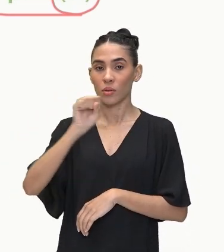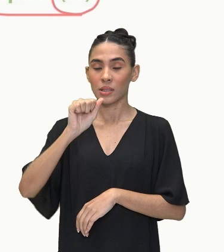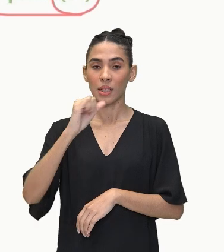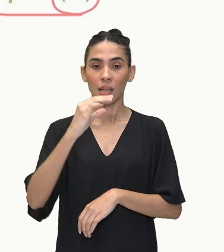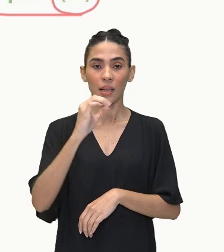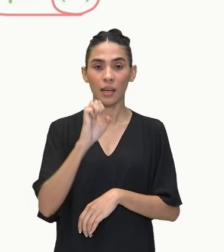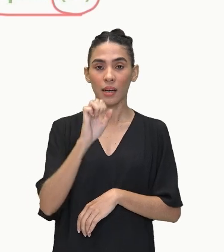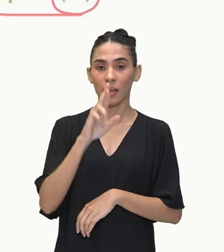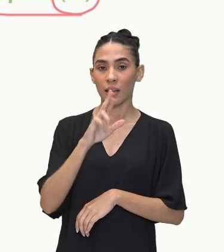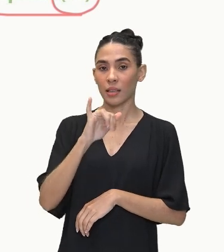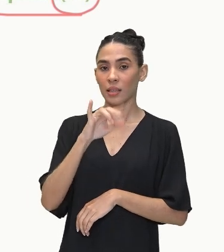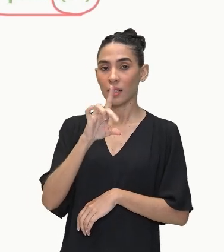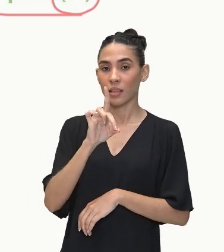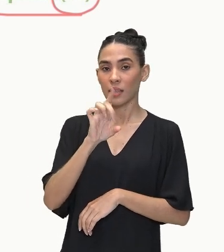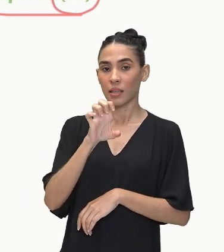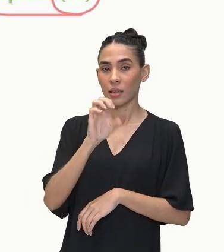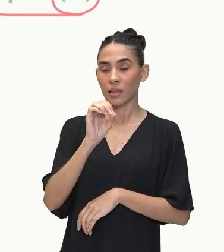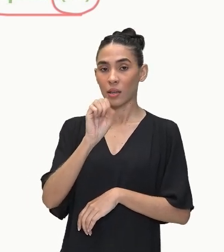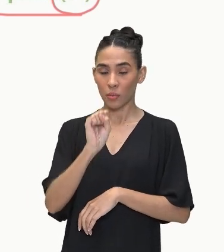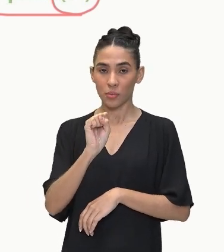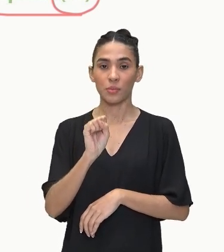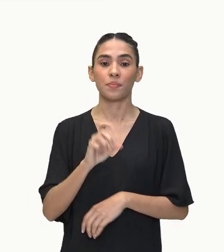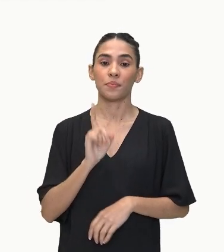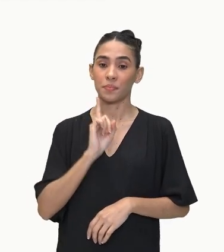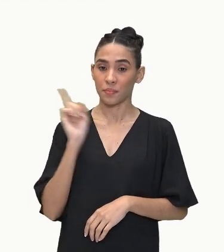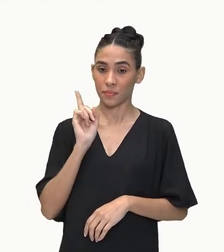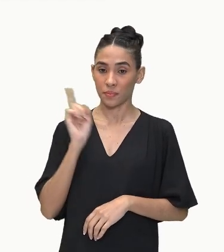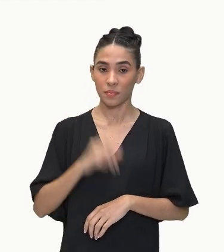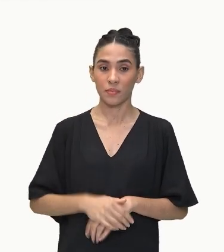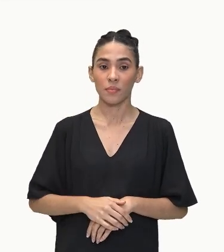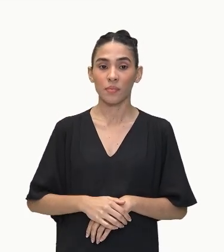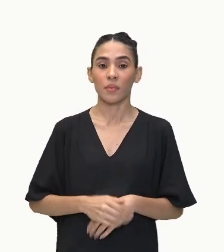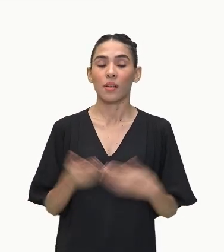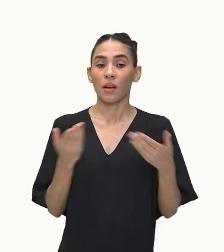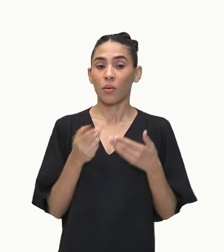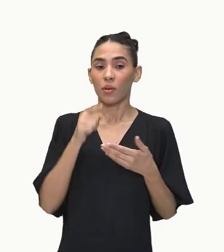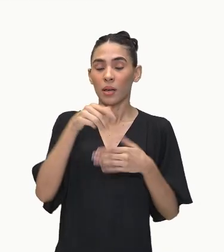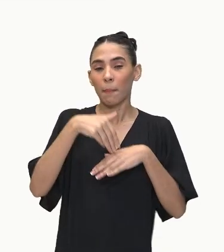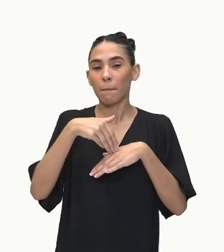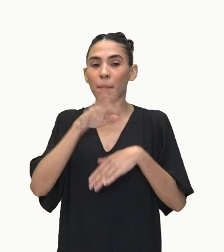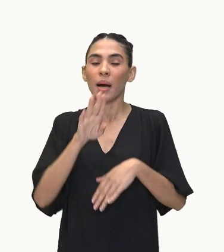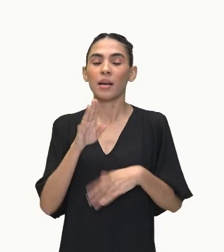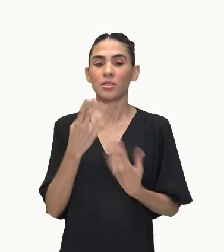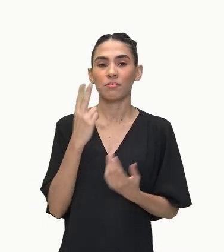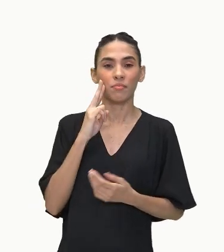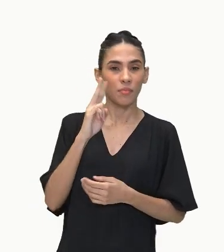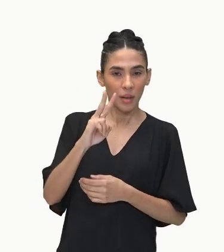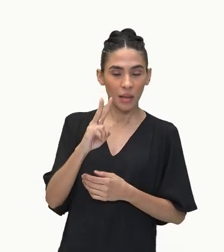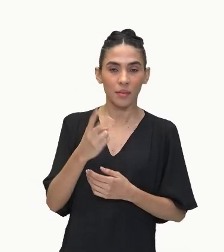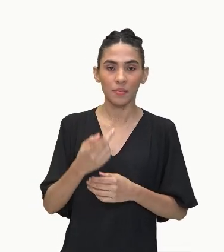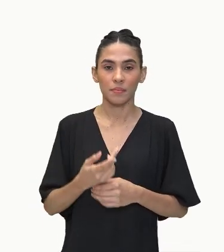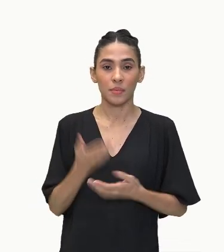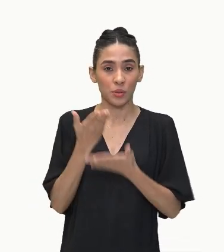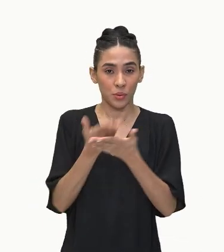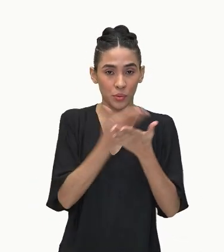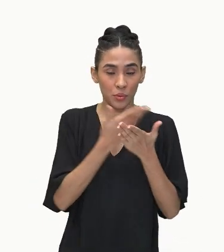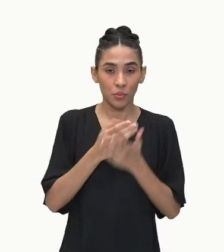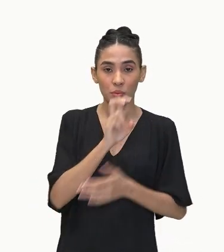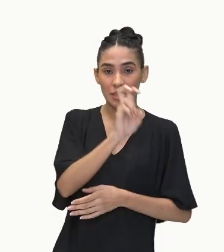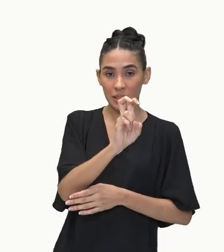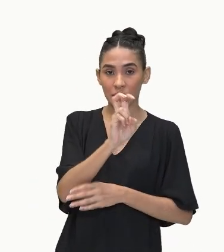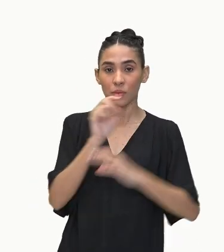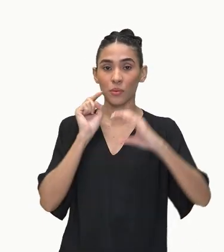monossacarídeos. E aí, dos monossacarídeos que a gente mais vê, mais estuda, com 5 átomos